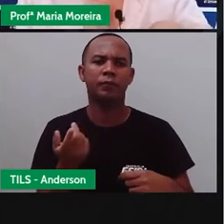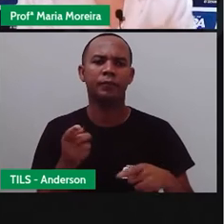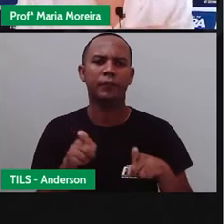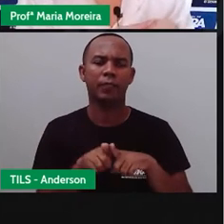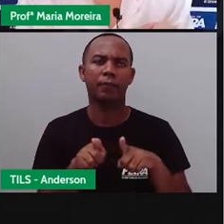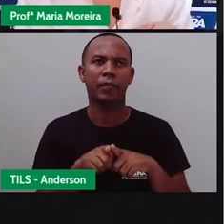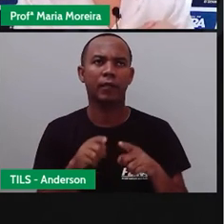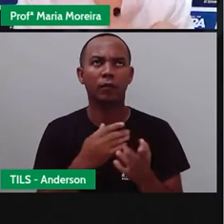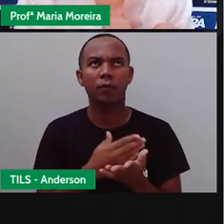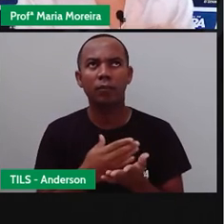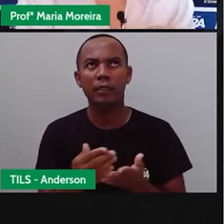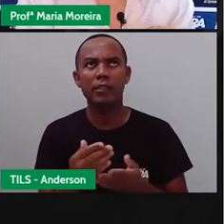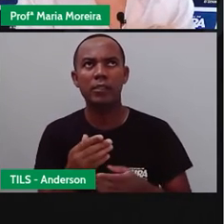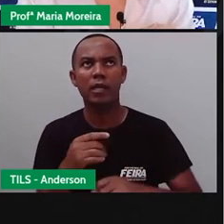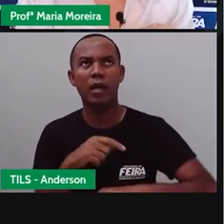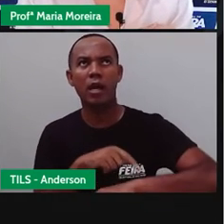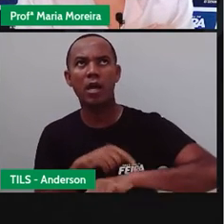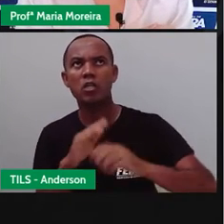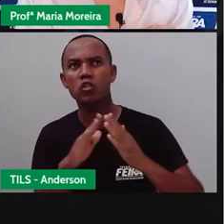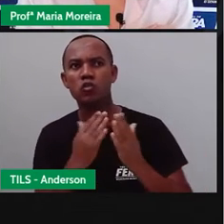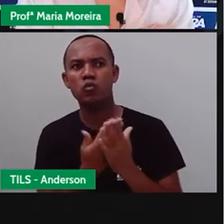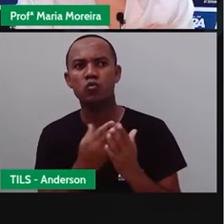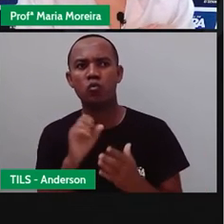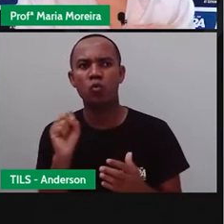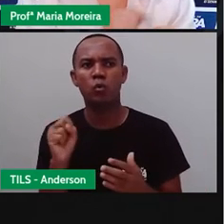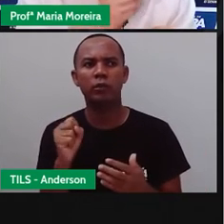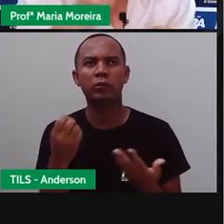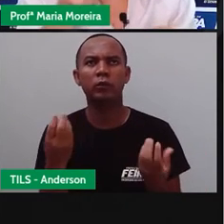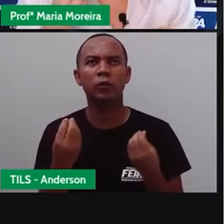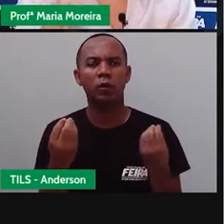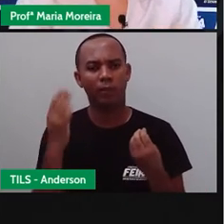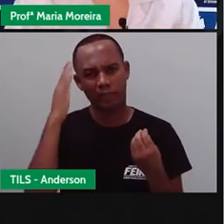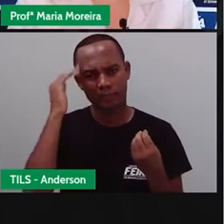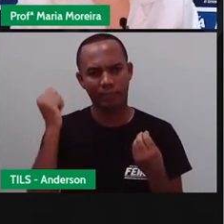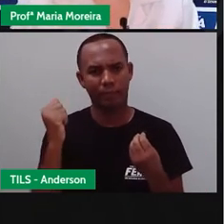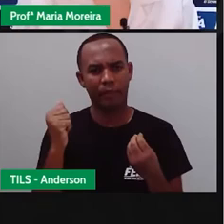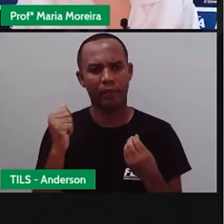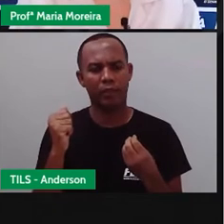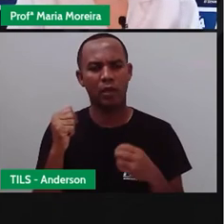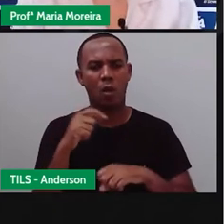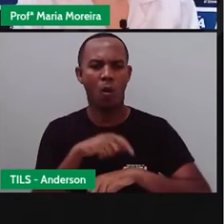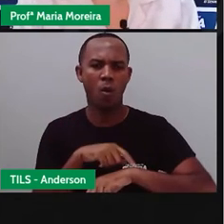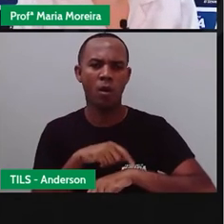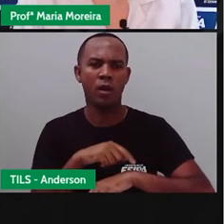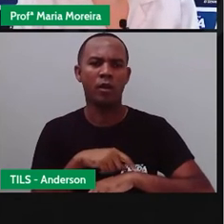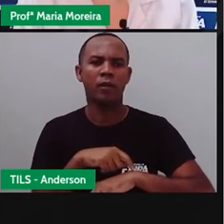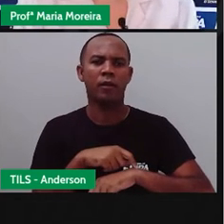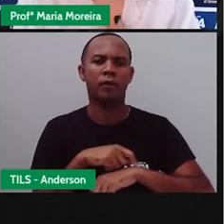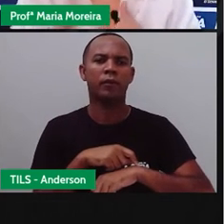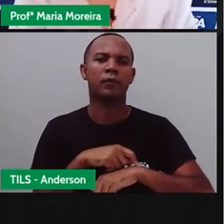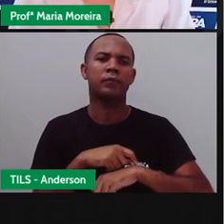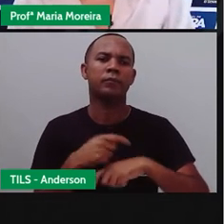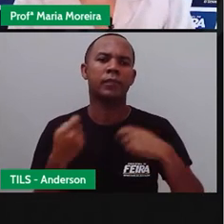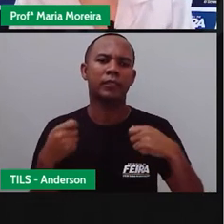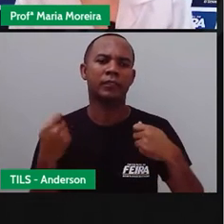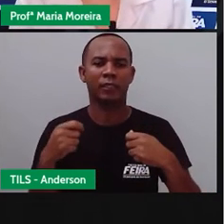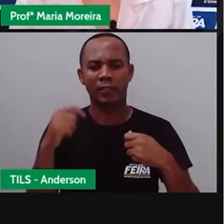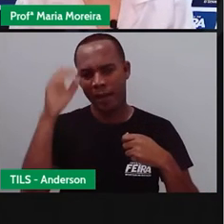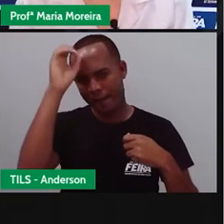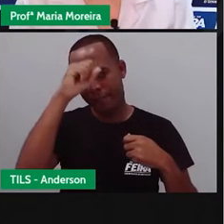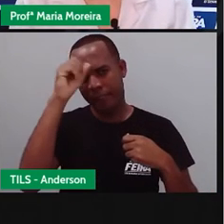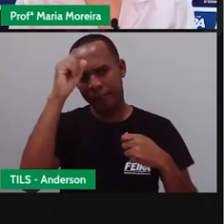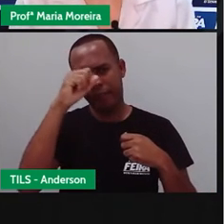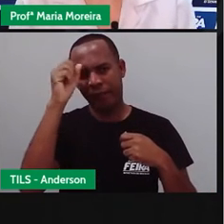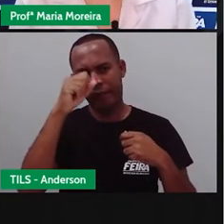aula para o Maria 8 horas se eu não sei os numerais né esse conceito tão básico da matemática eu vou conseguir olhar as horas também